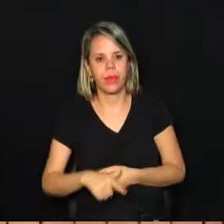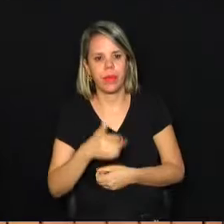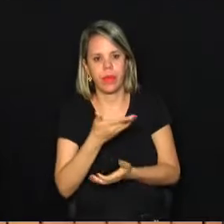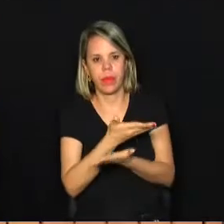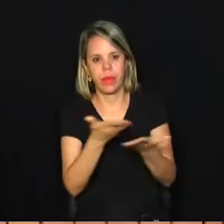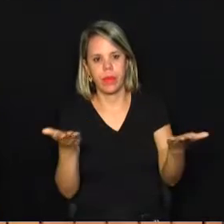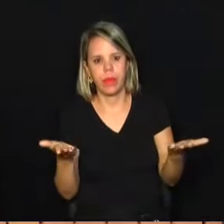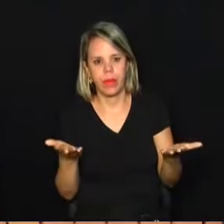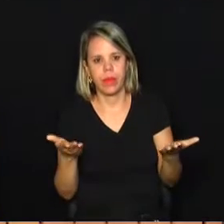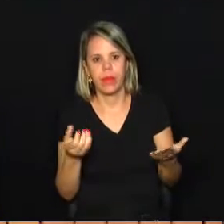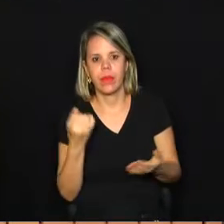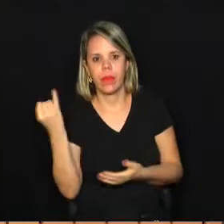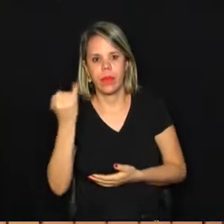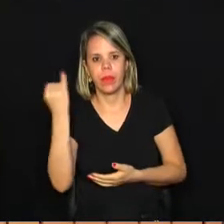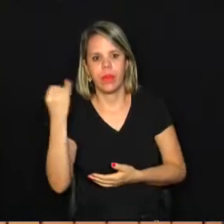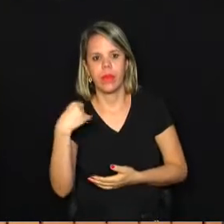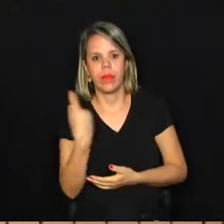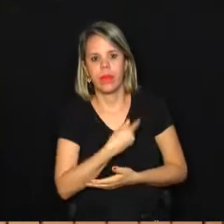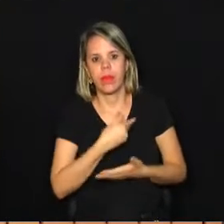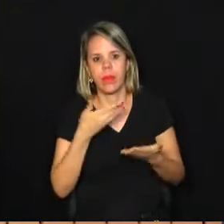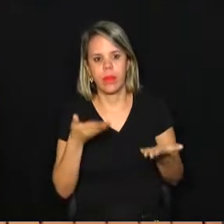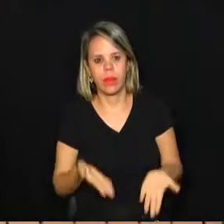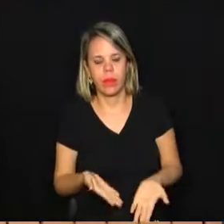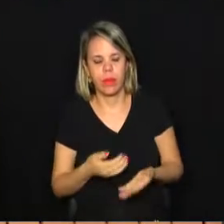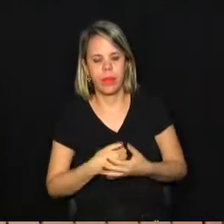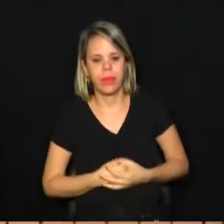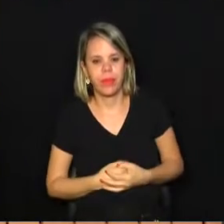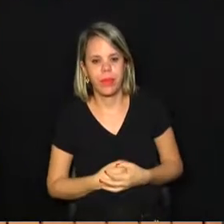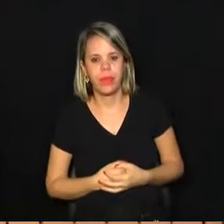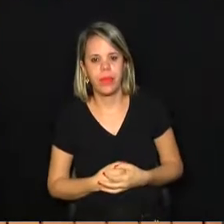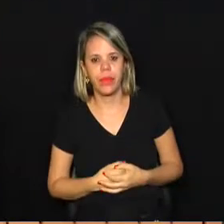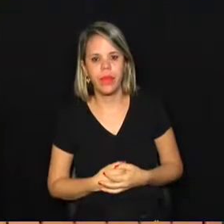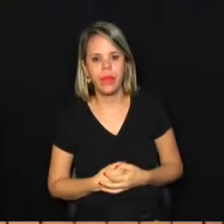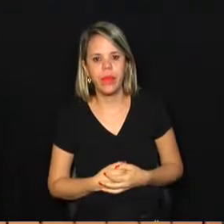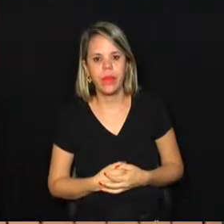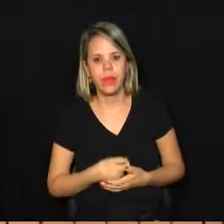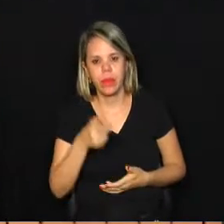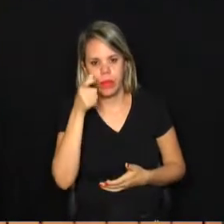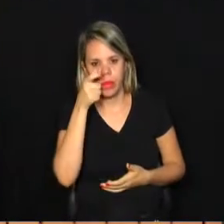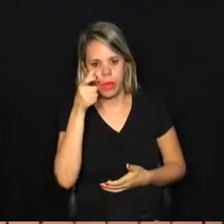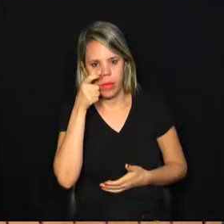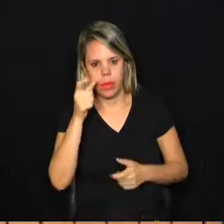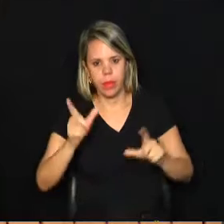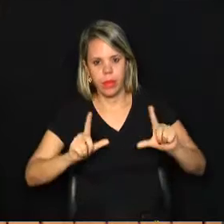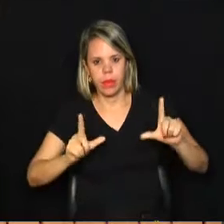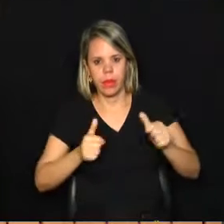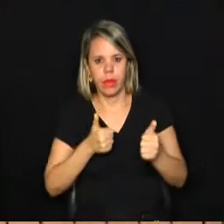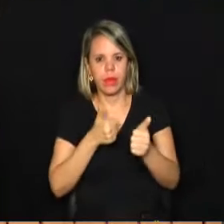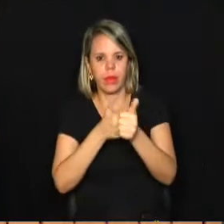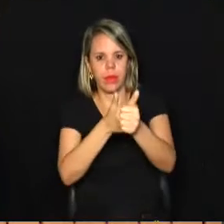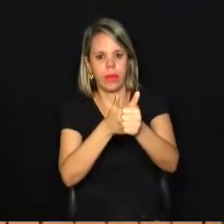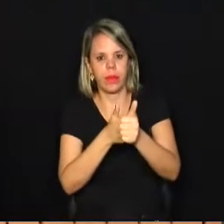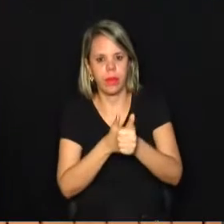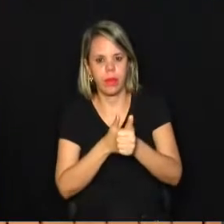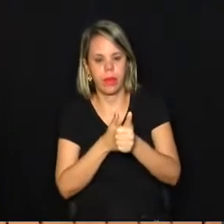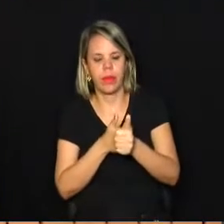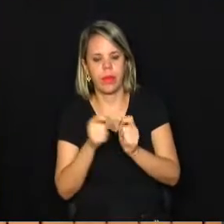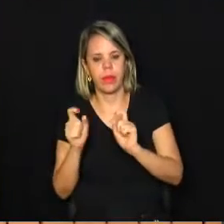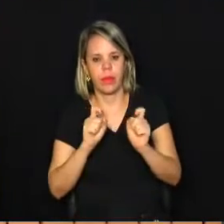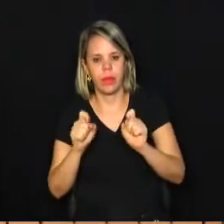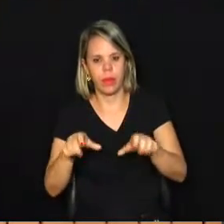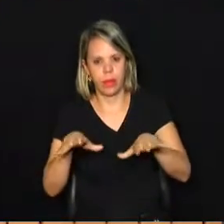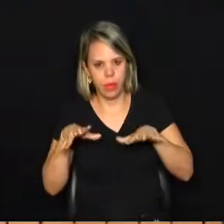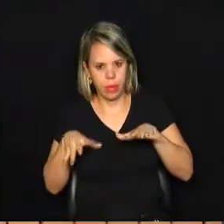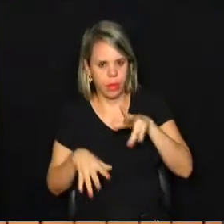você é muito importante para nós, você que está nos assistindo, que nos acompanha nesta audiência